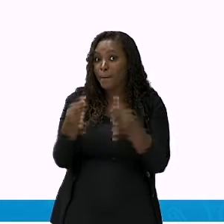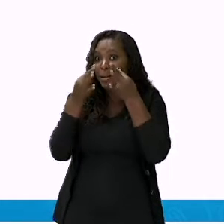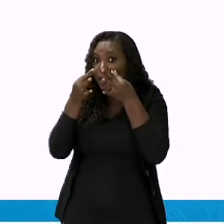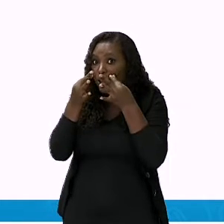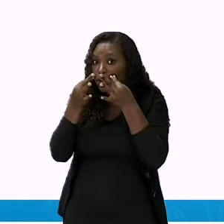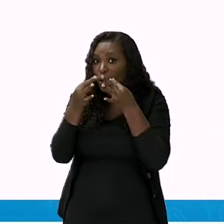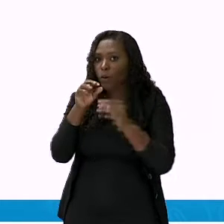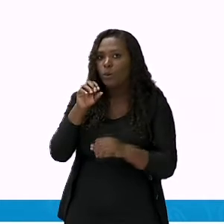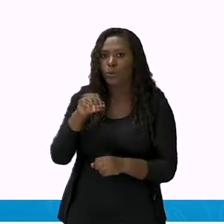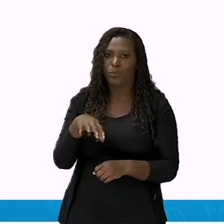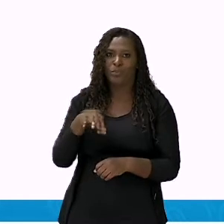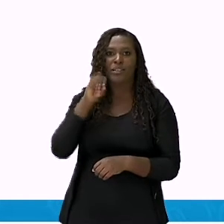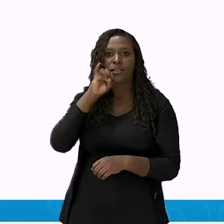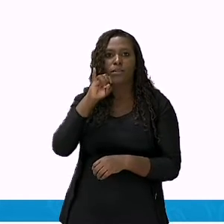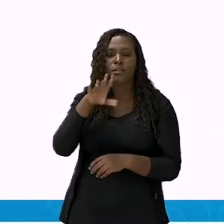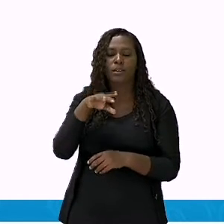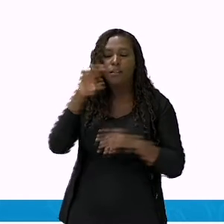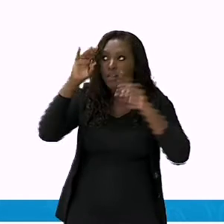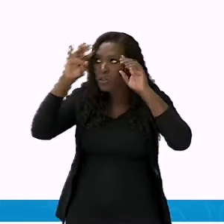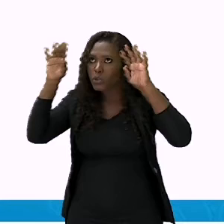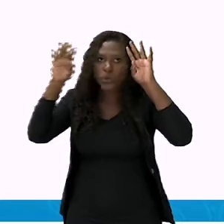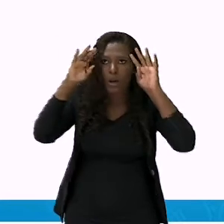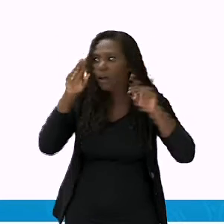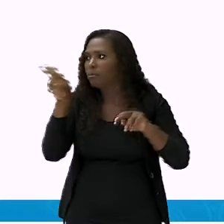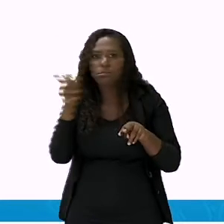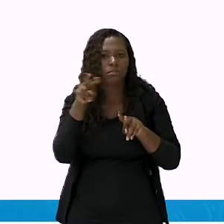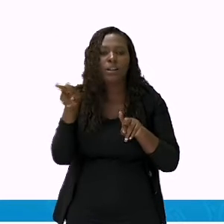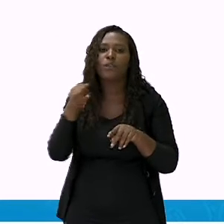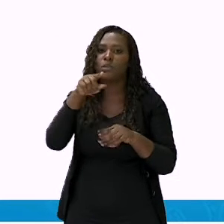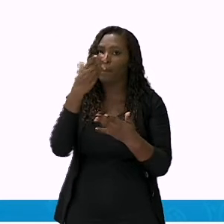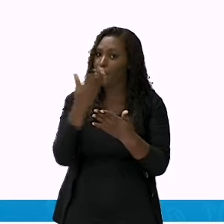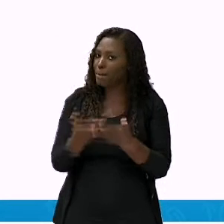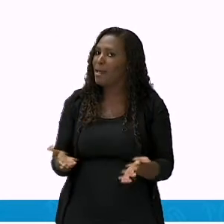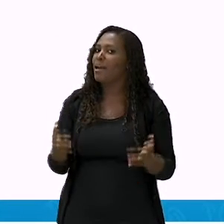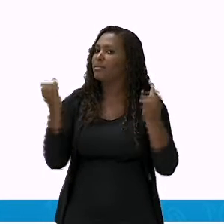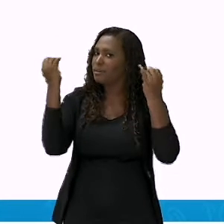pouquinho, você perde a explicação.